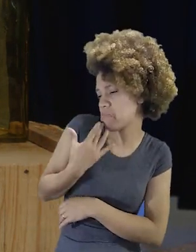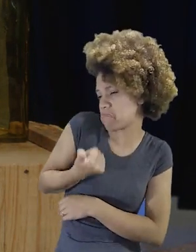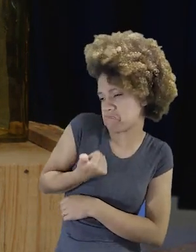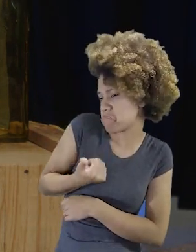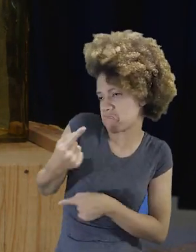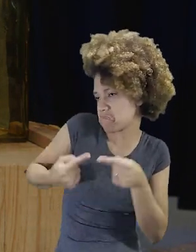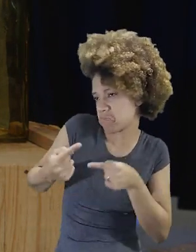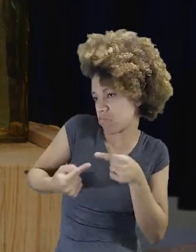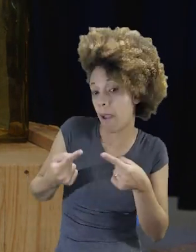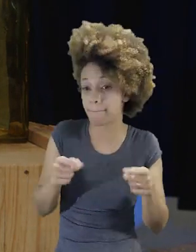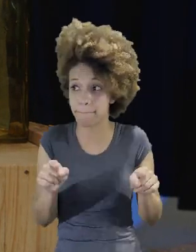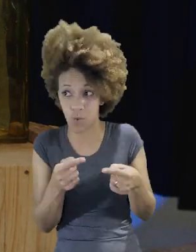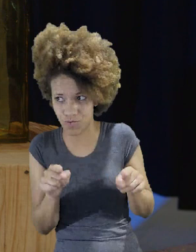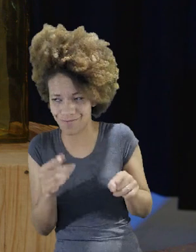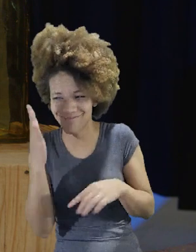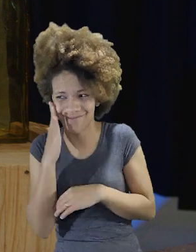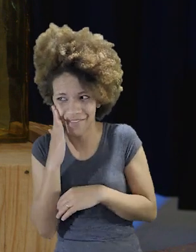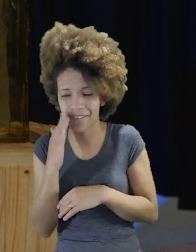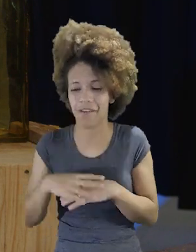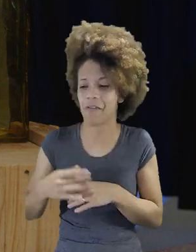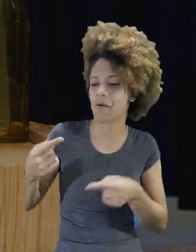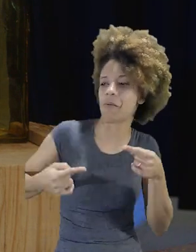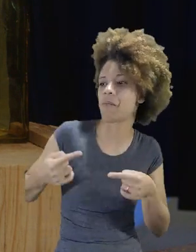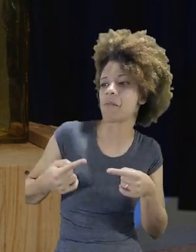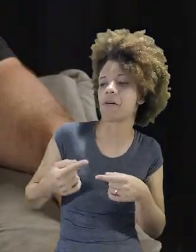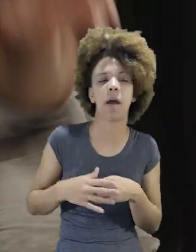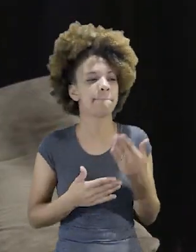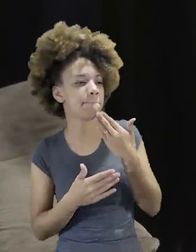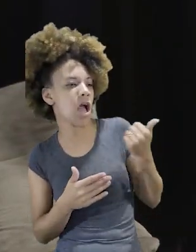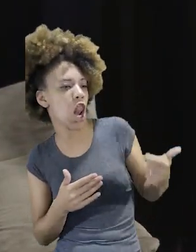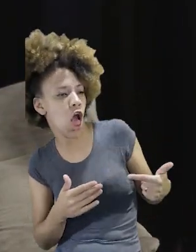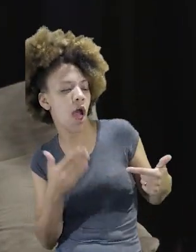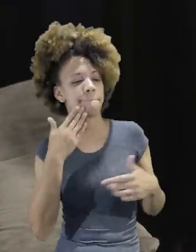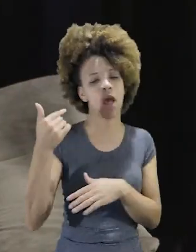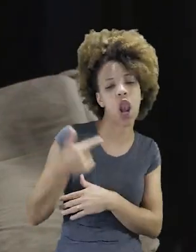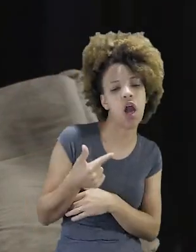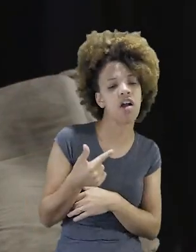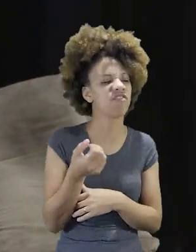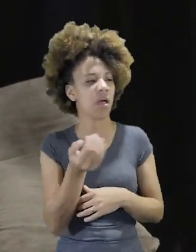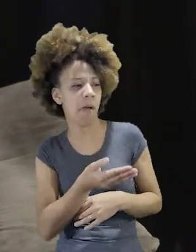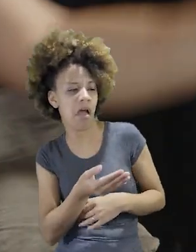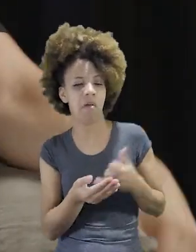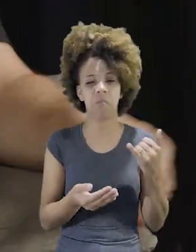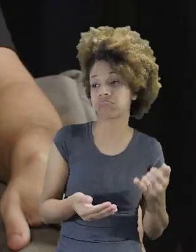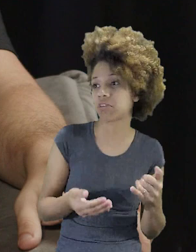muito de boa que é através de músicas tá ligado era melhor do que você a música